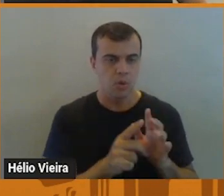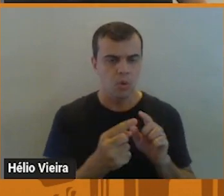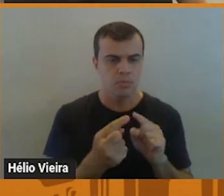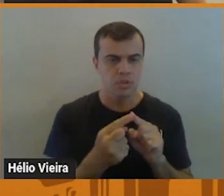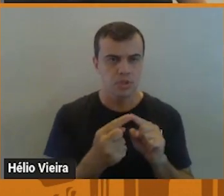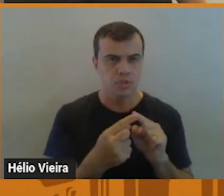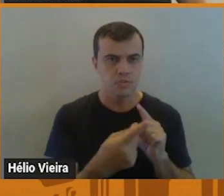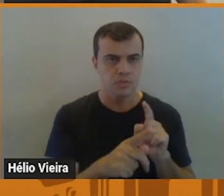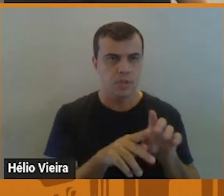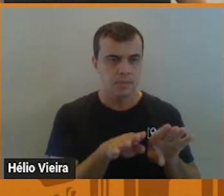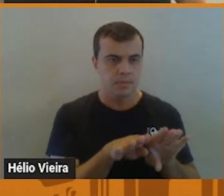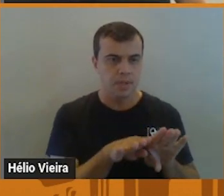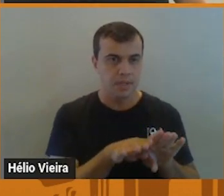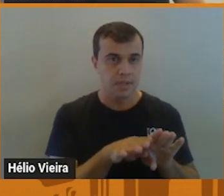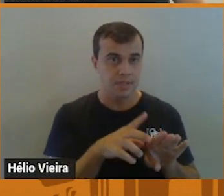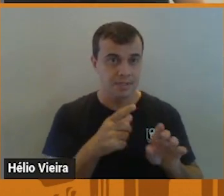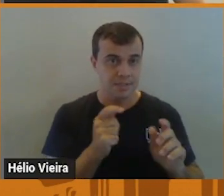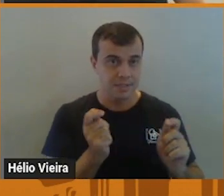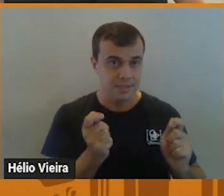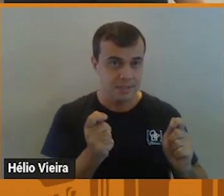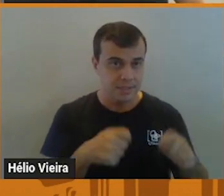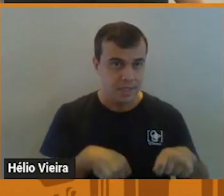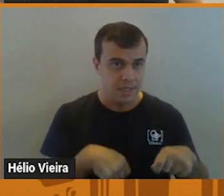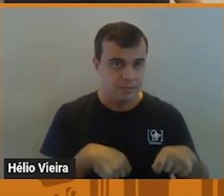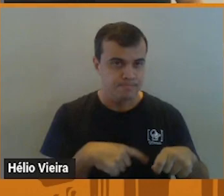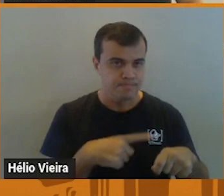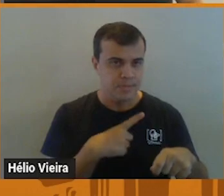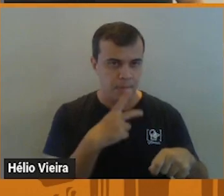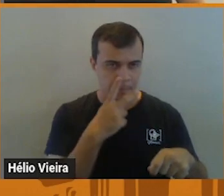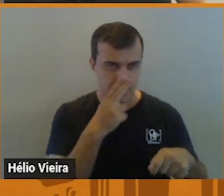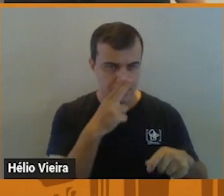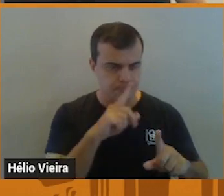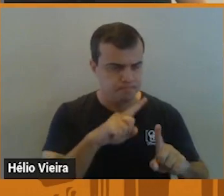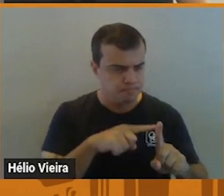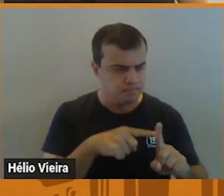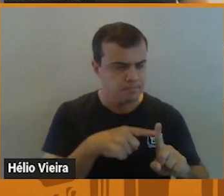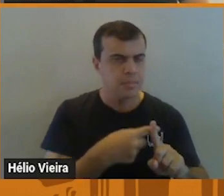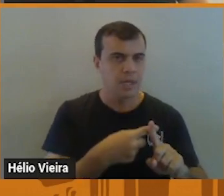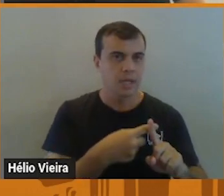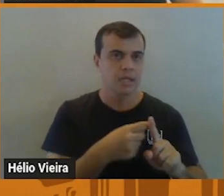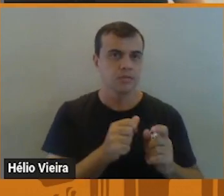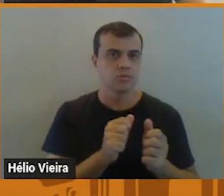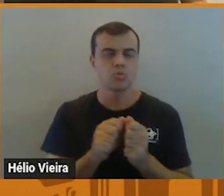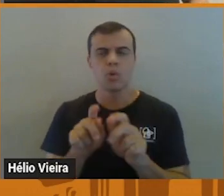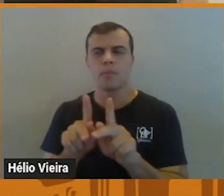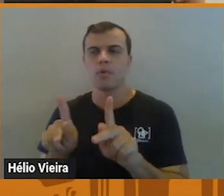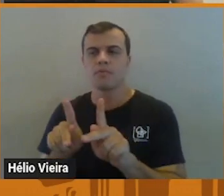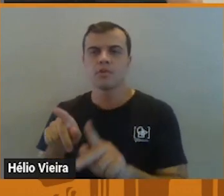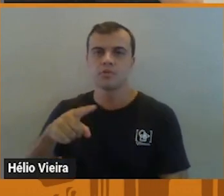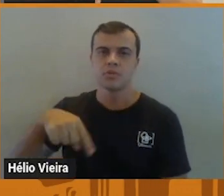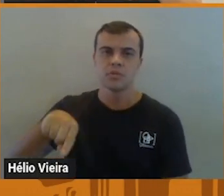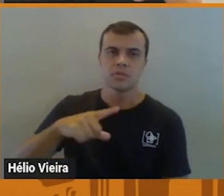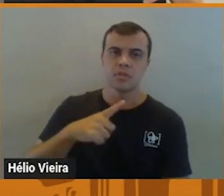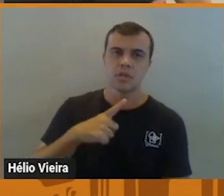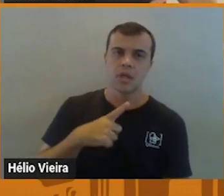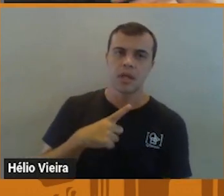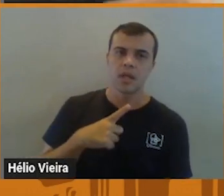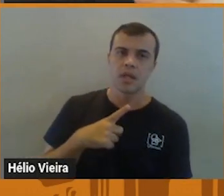intenção dessa proposta é que ela possa ser um agregador quando os professores estiverem